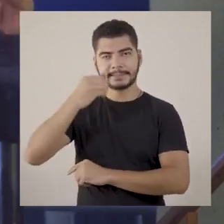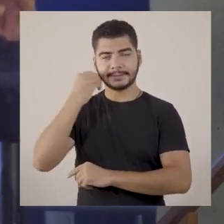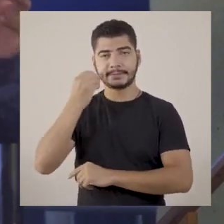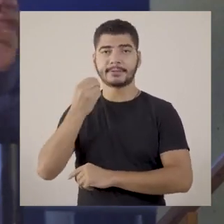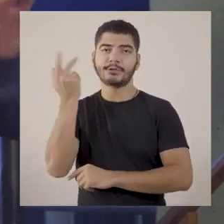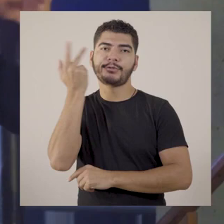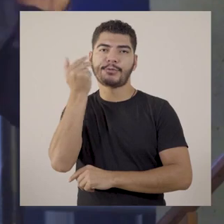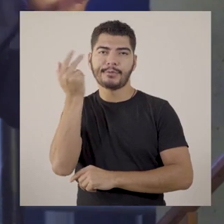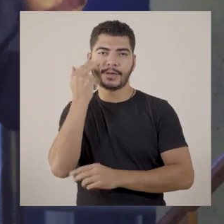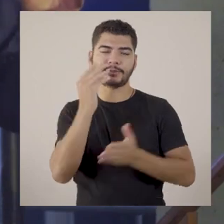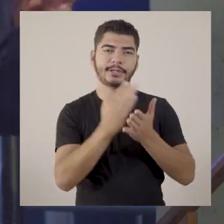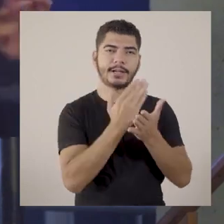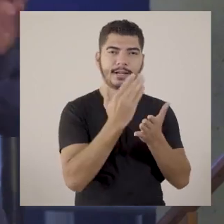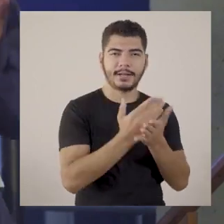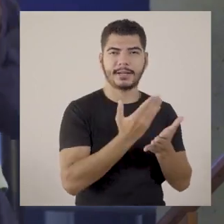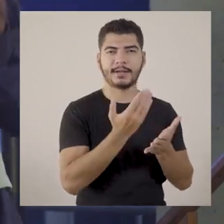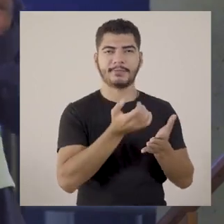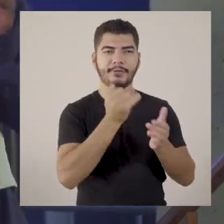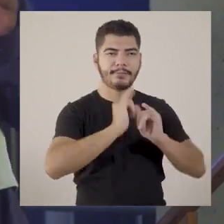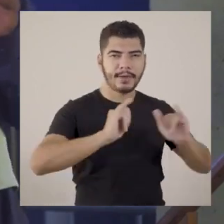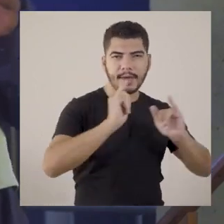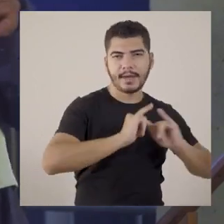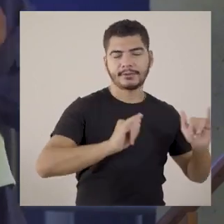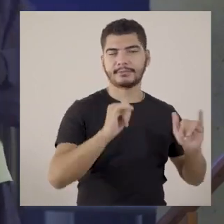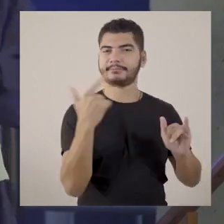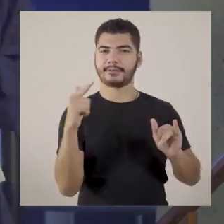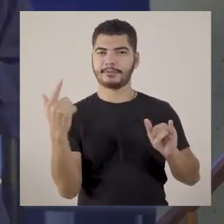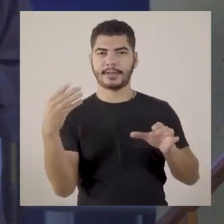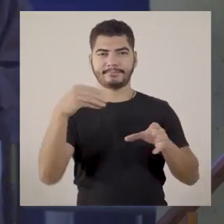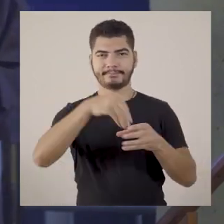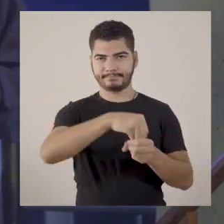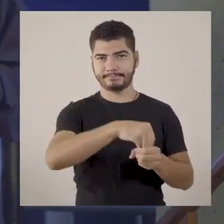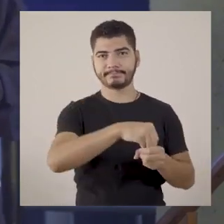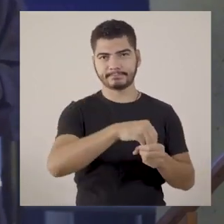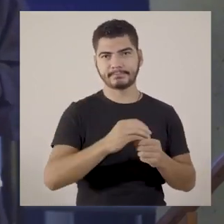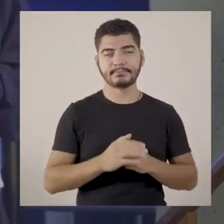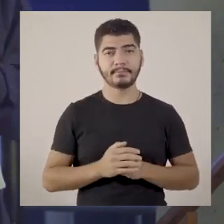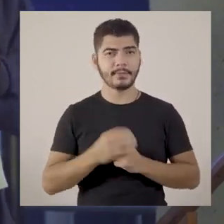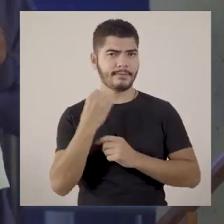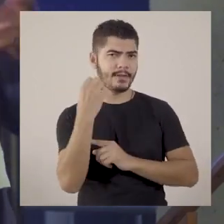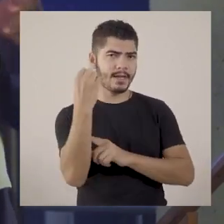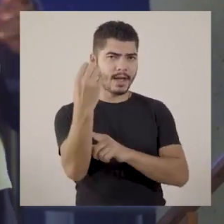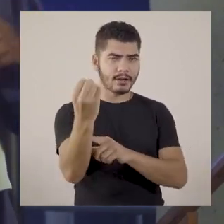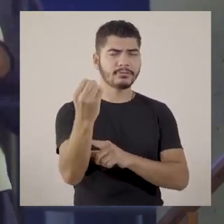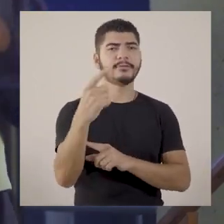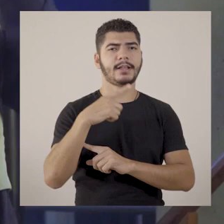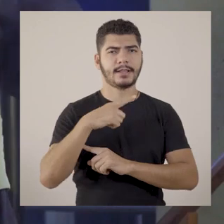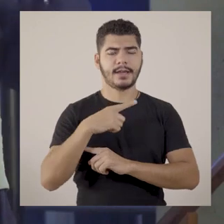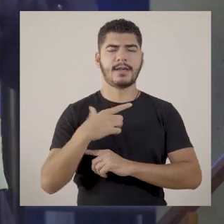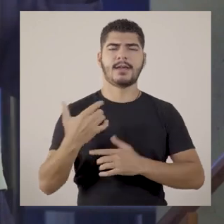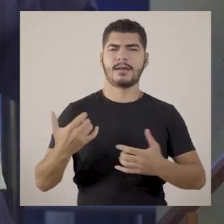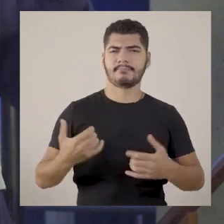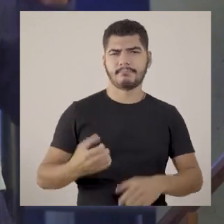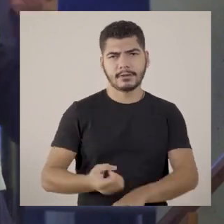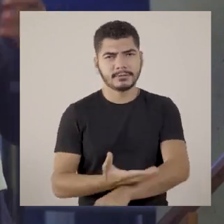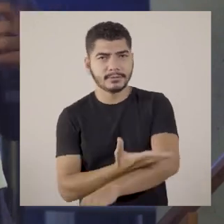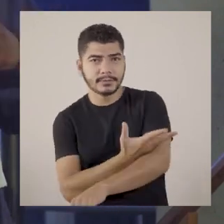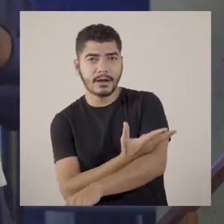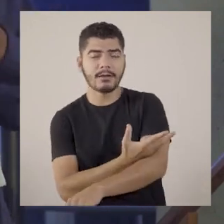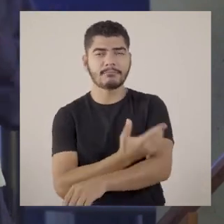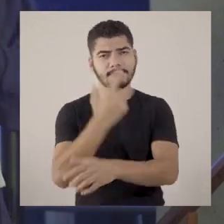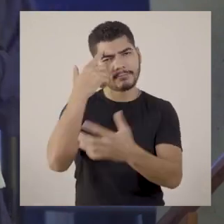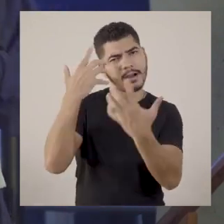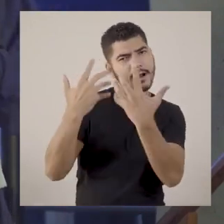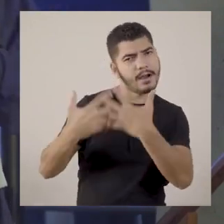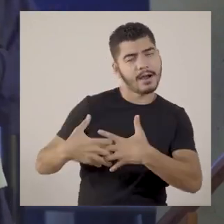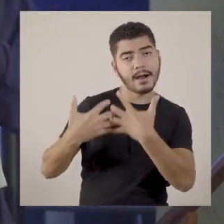normalmente ficam de fora dos livros e da grande mídia. Nossa viagem será de emoções, reflexões, que